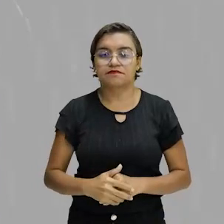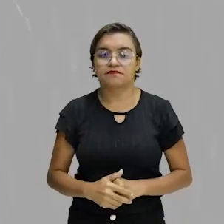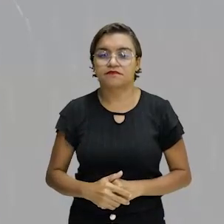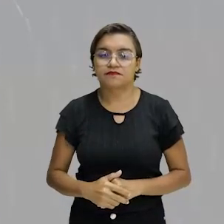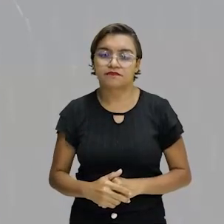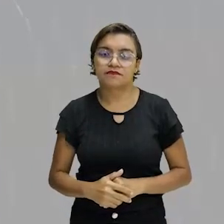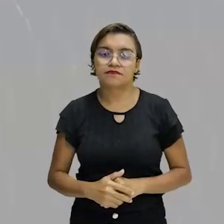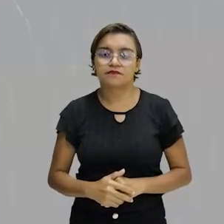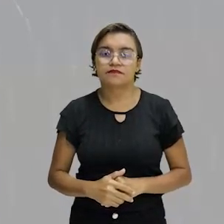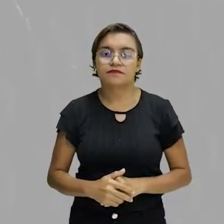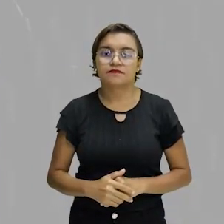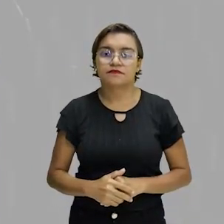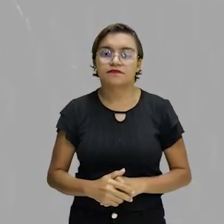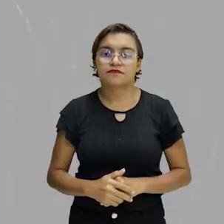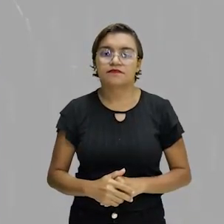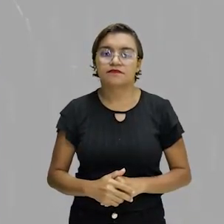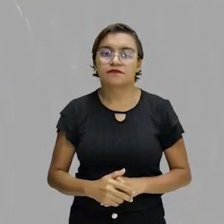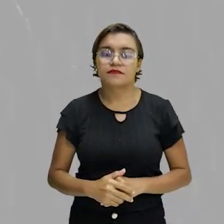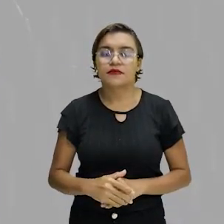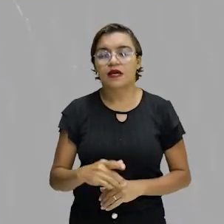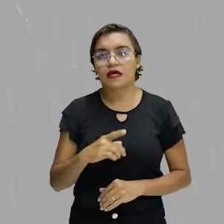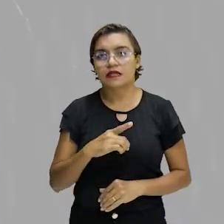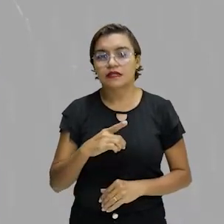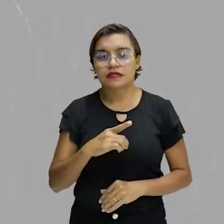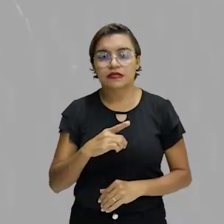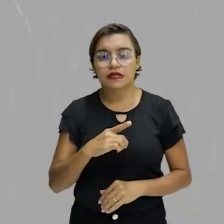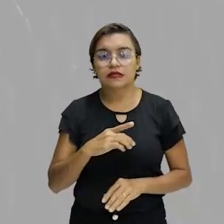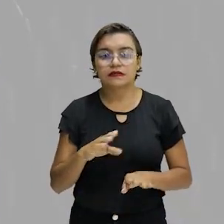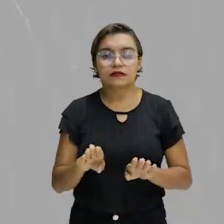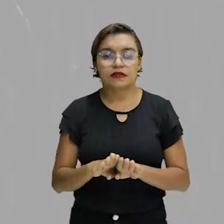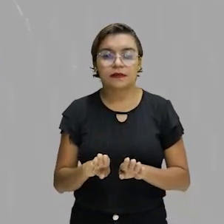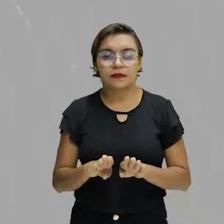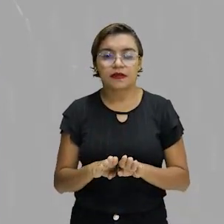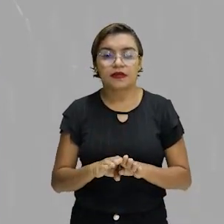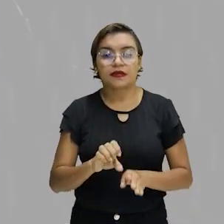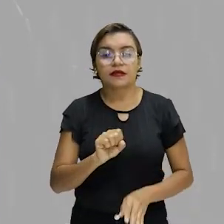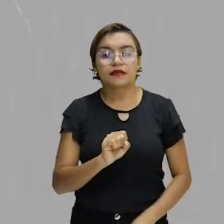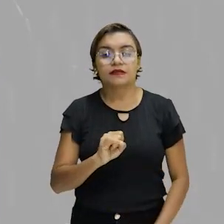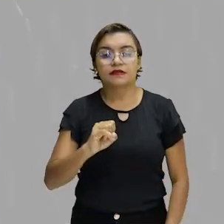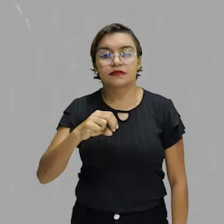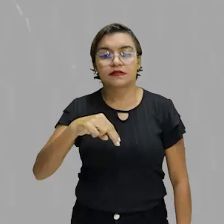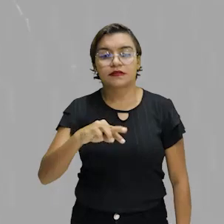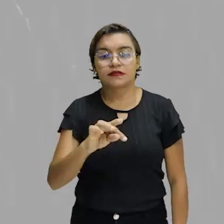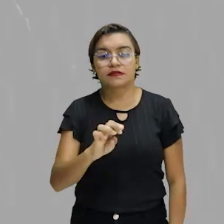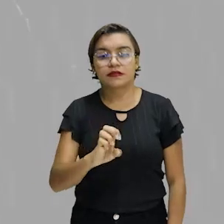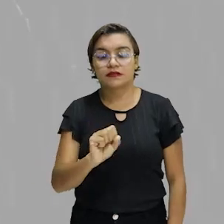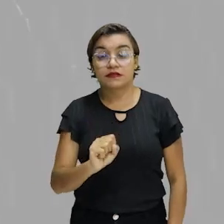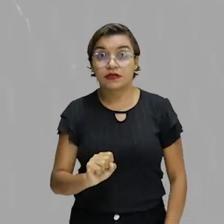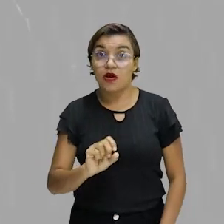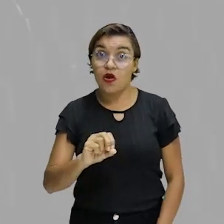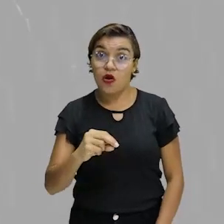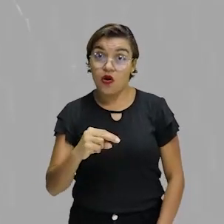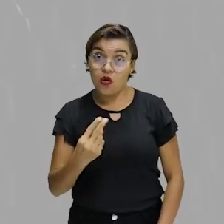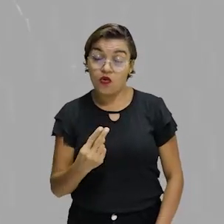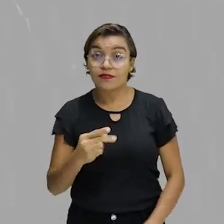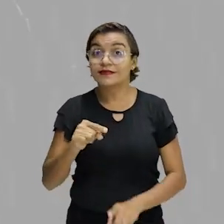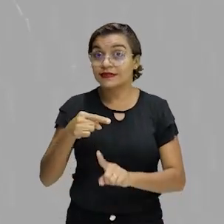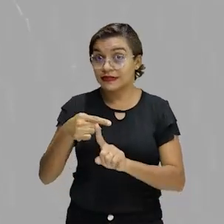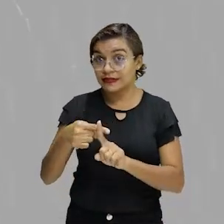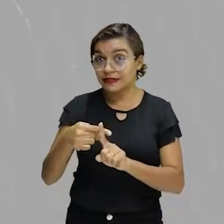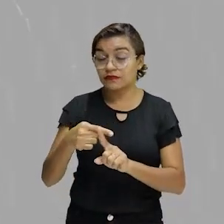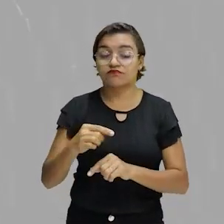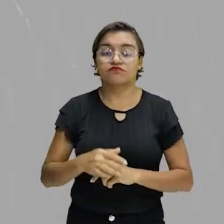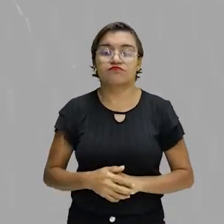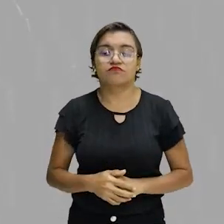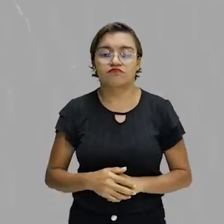bom temos mais dois tipos de reações inorgânicas reação de síntese ou adição então a